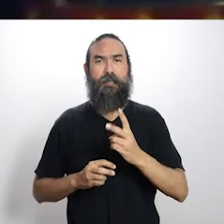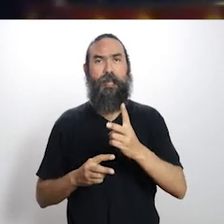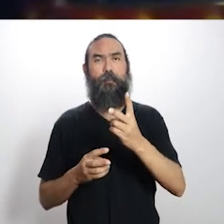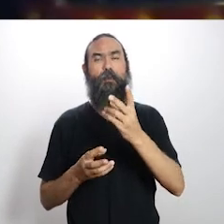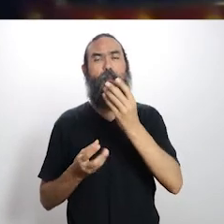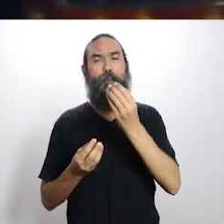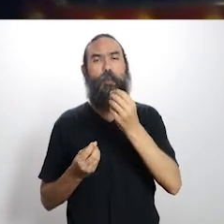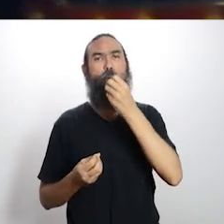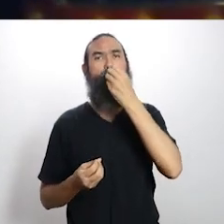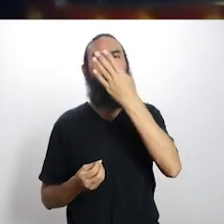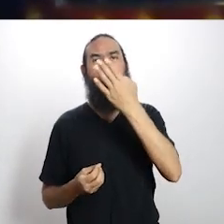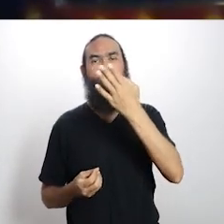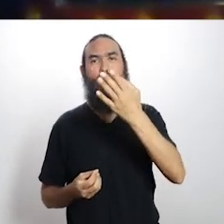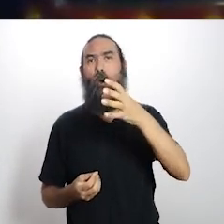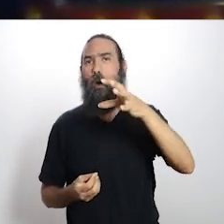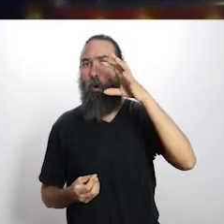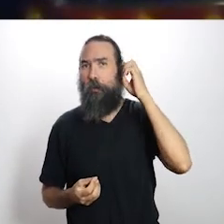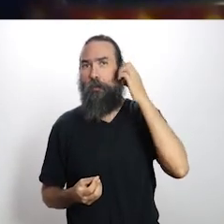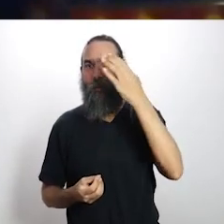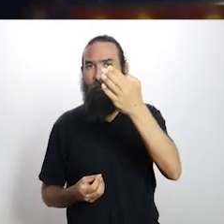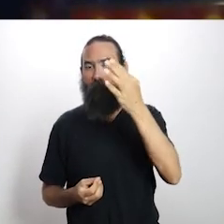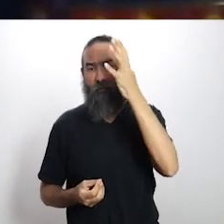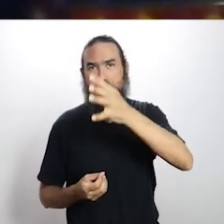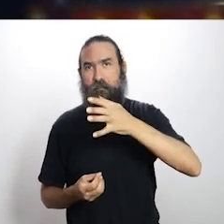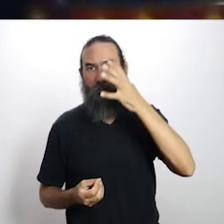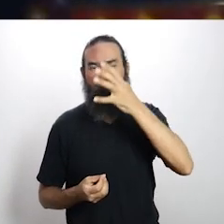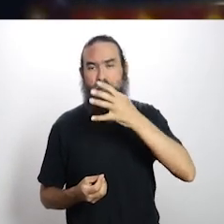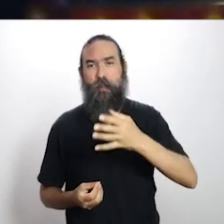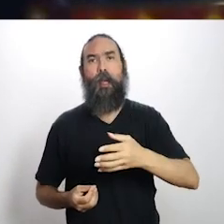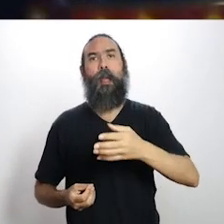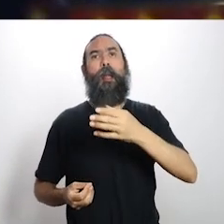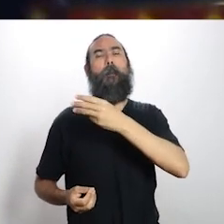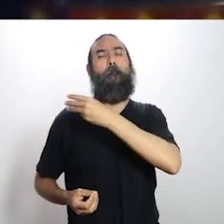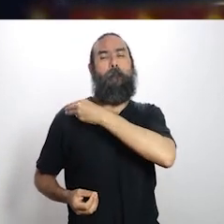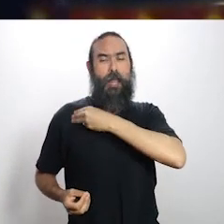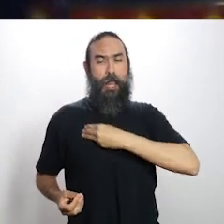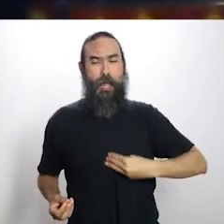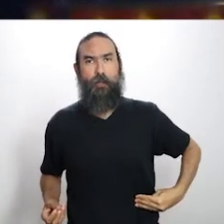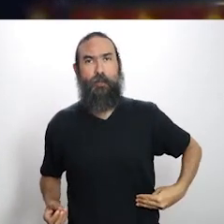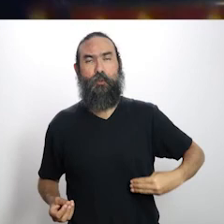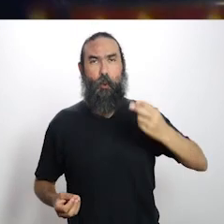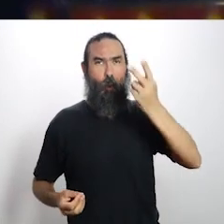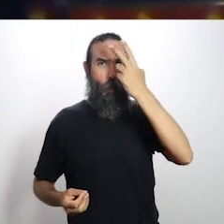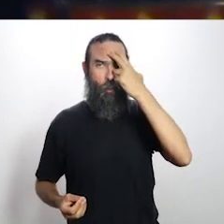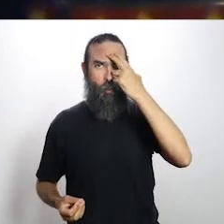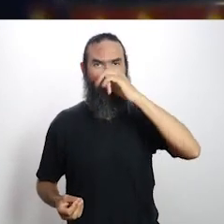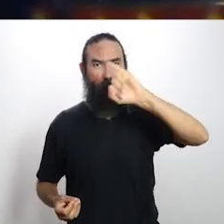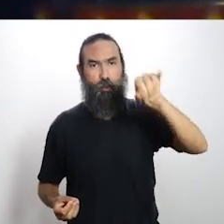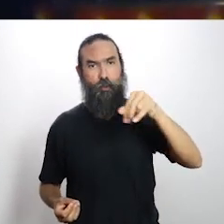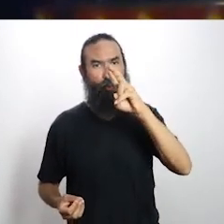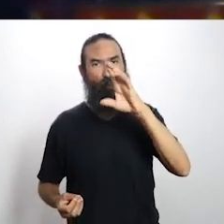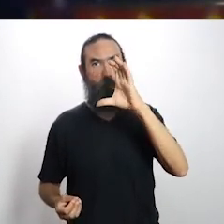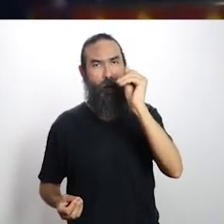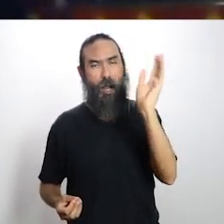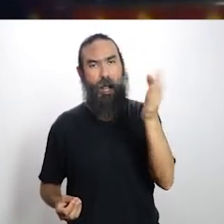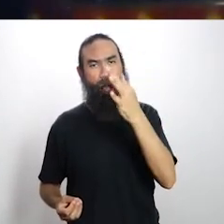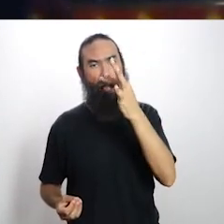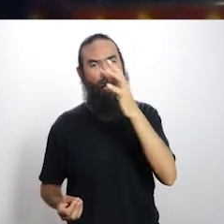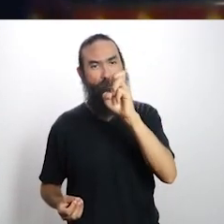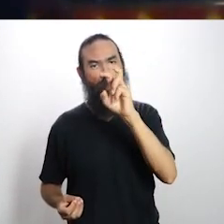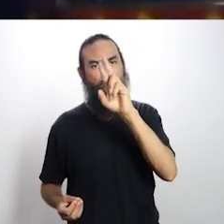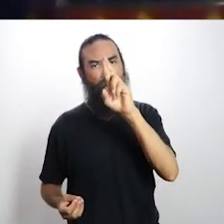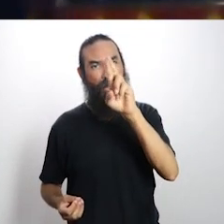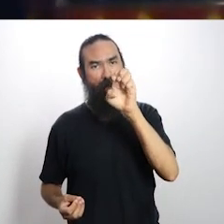agradeço pela presteza com que aceitou participar conosco e vou passar agora pensando nessa ideia de criatividade